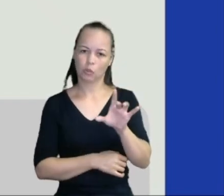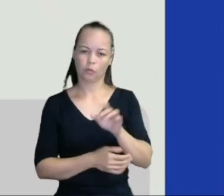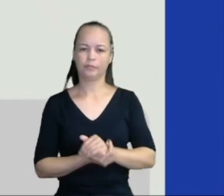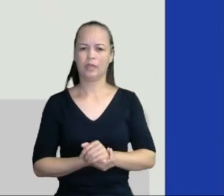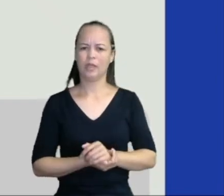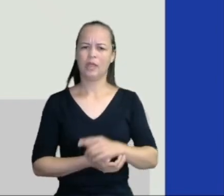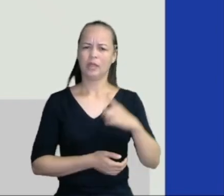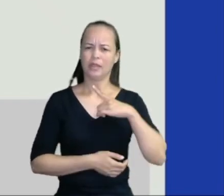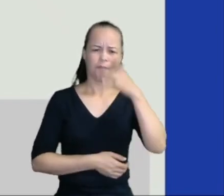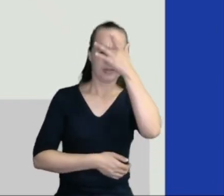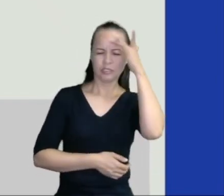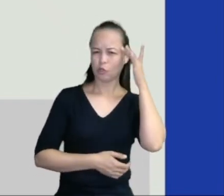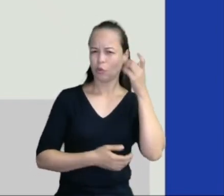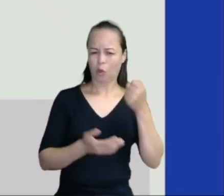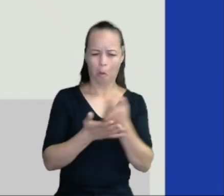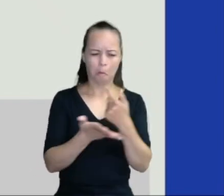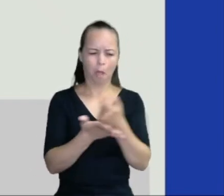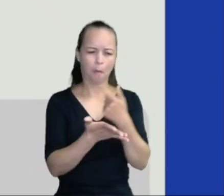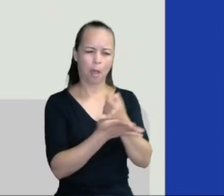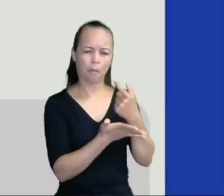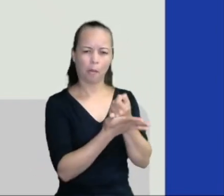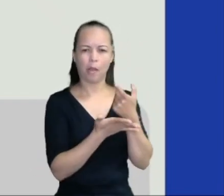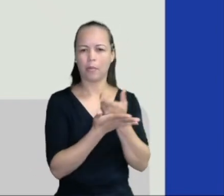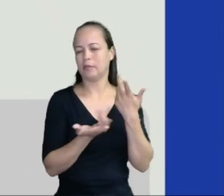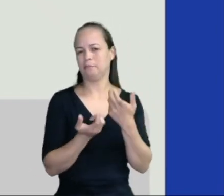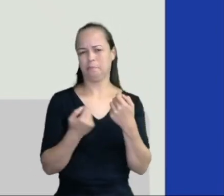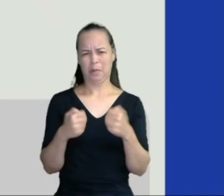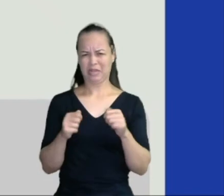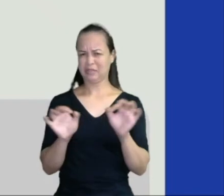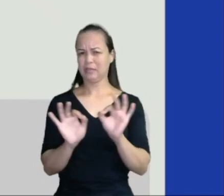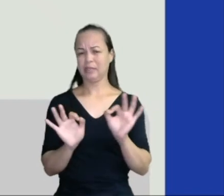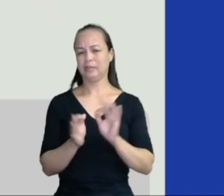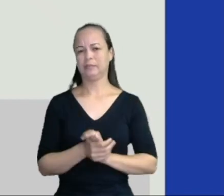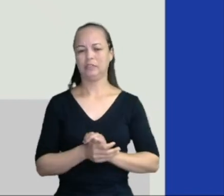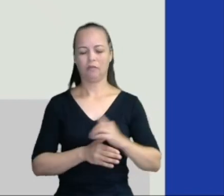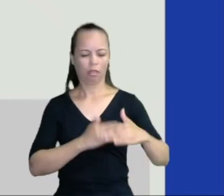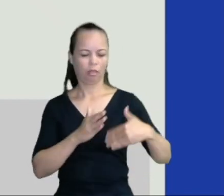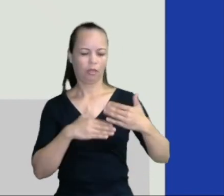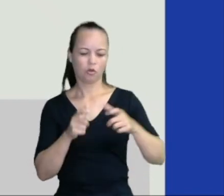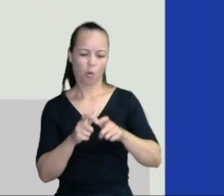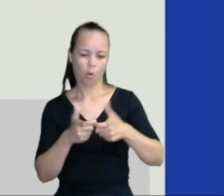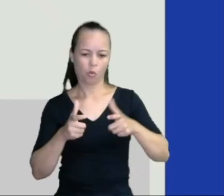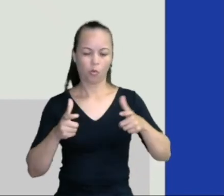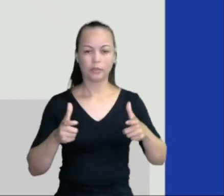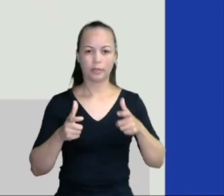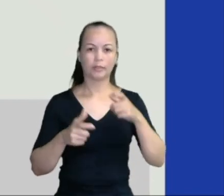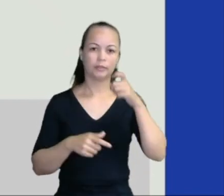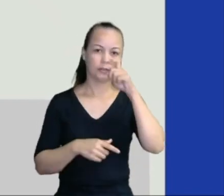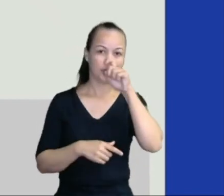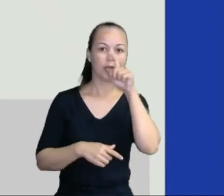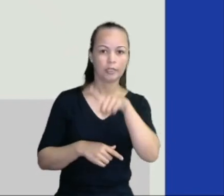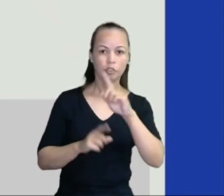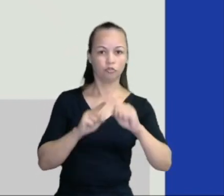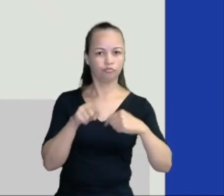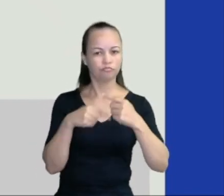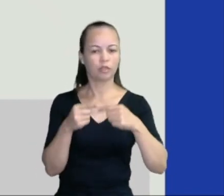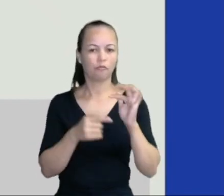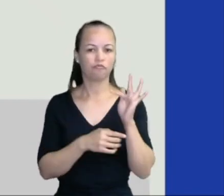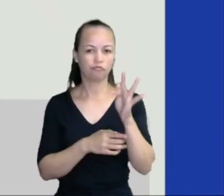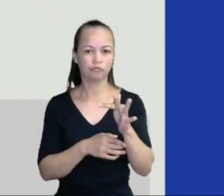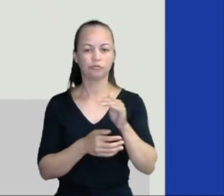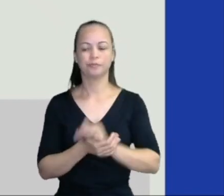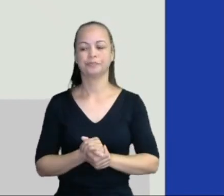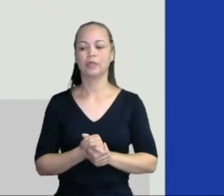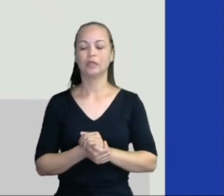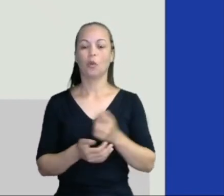que está comprando um monte de coisa que não precisa. Isso só vai gerar uma quantidade maior de lixo depois. Então, compre